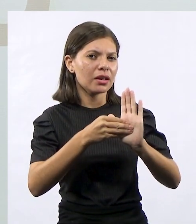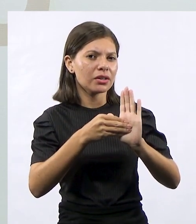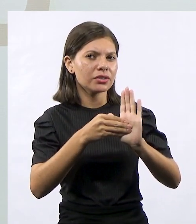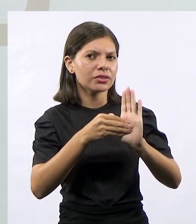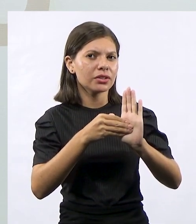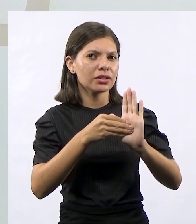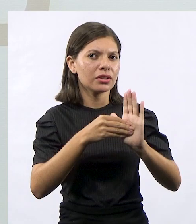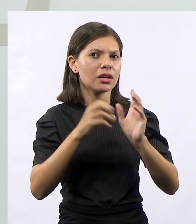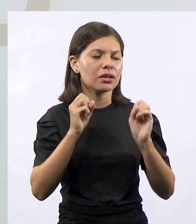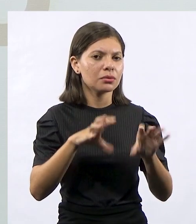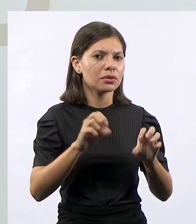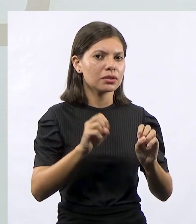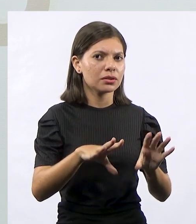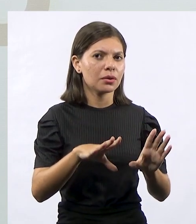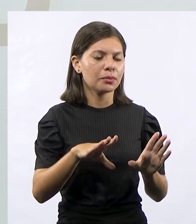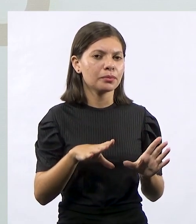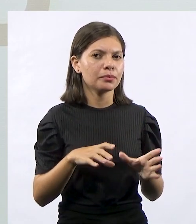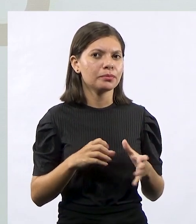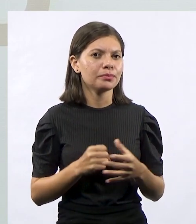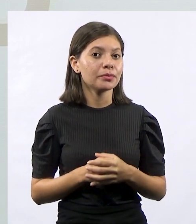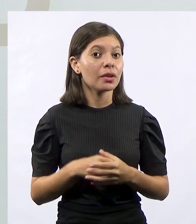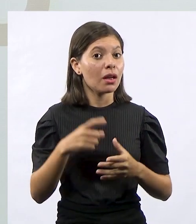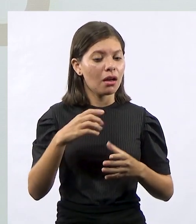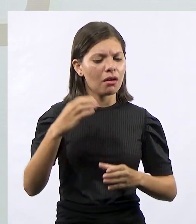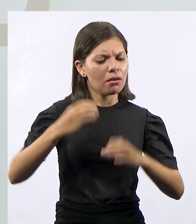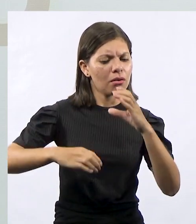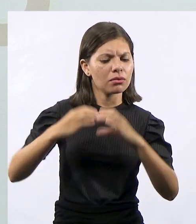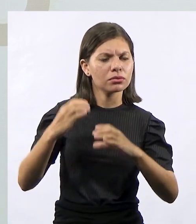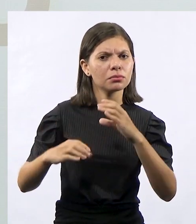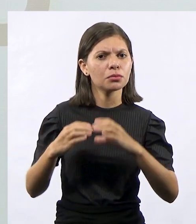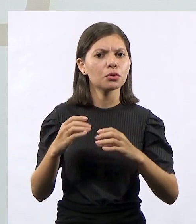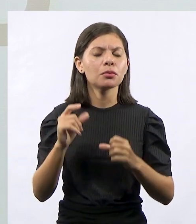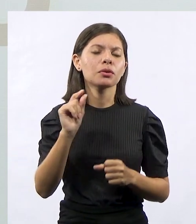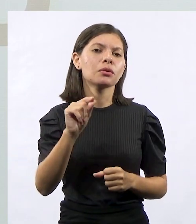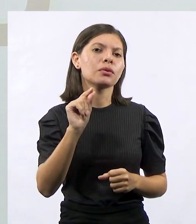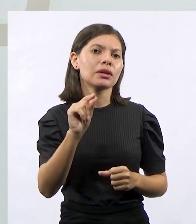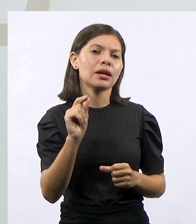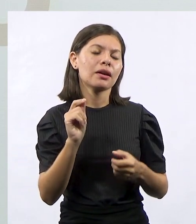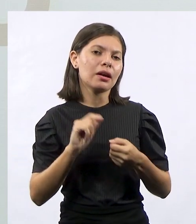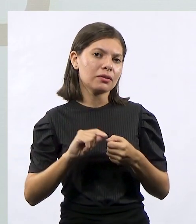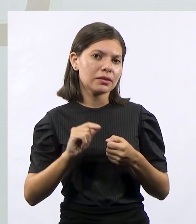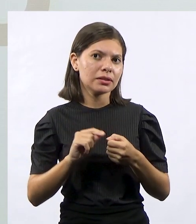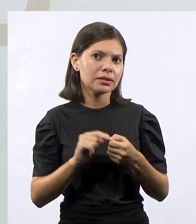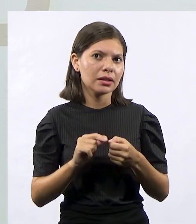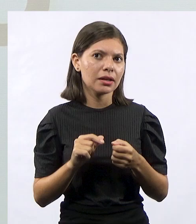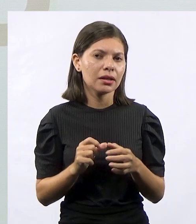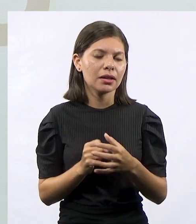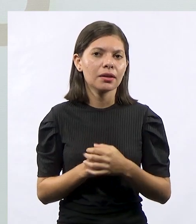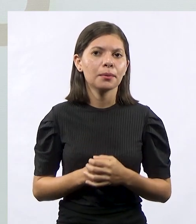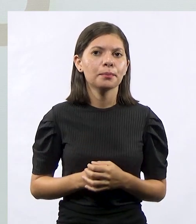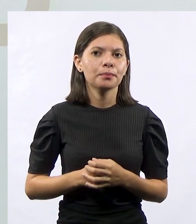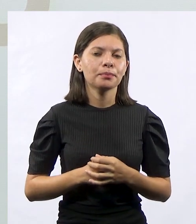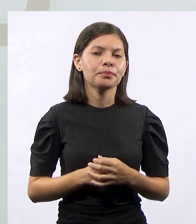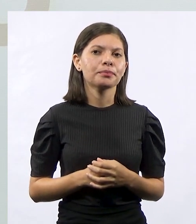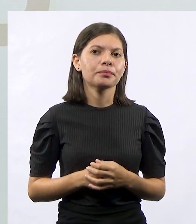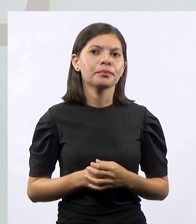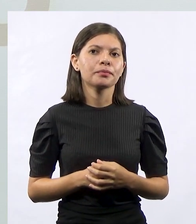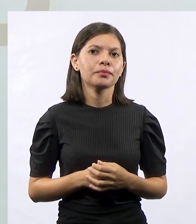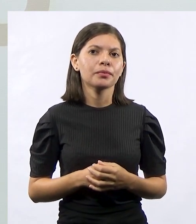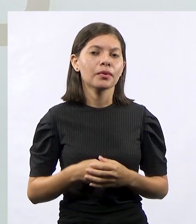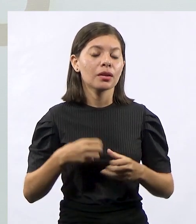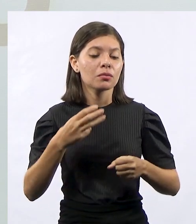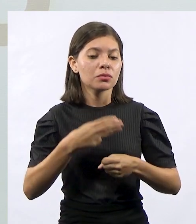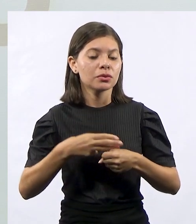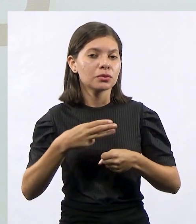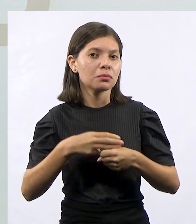regem a educação. Portanto, e quem vai fazer concurso público, né, quem vai fazer e se preparar para a rede municipal, rede estadual,